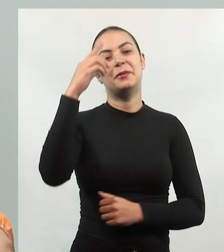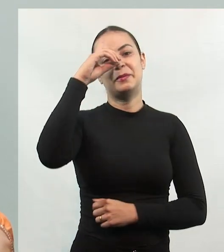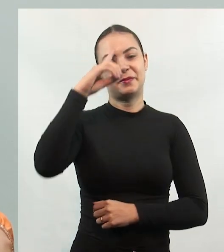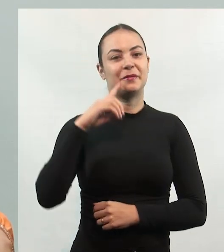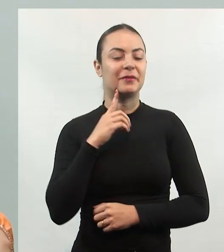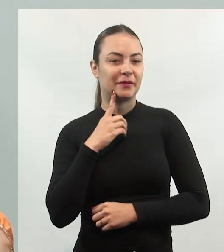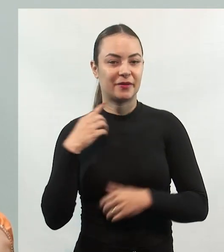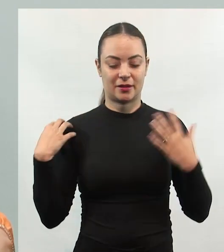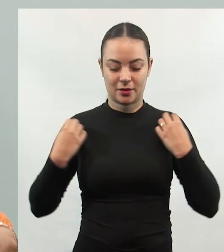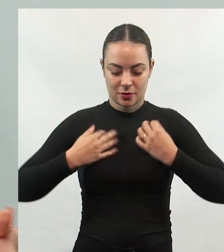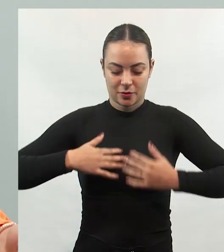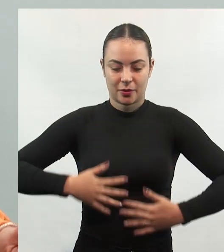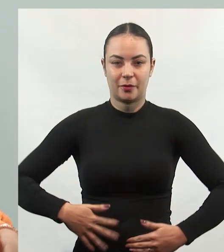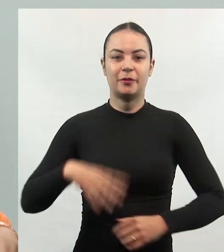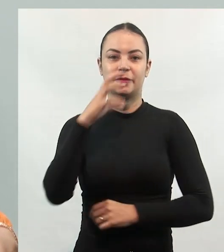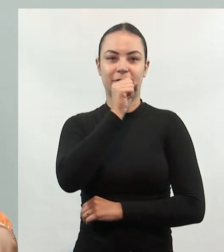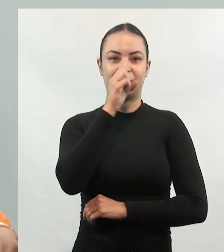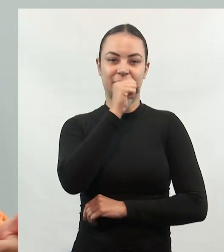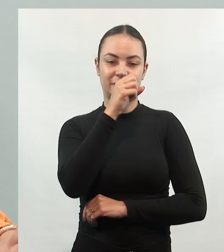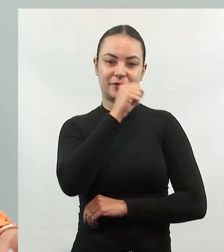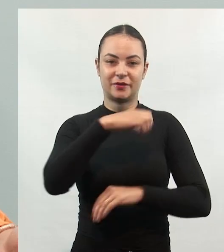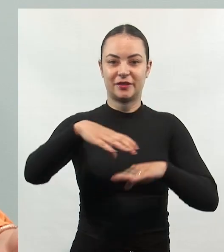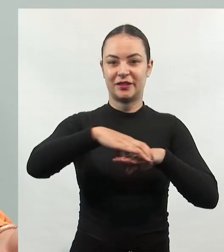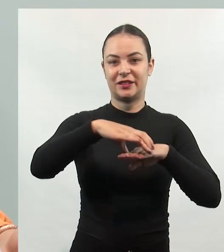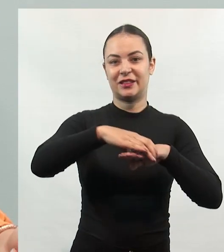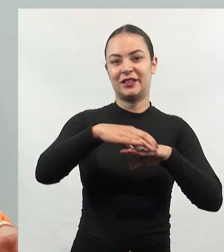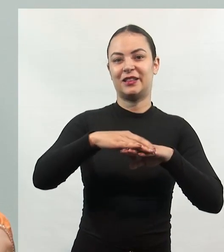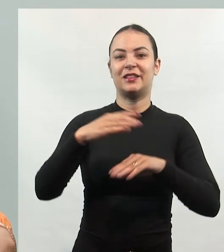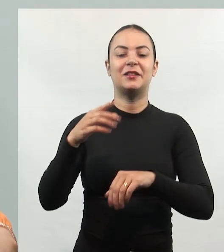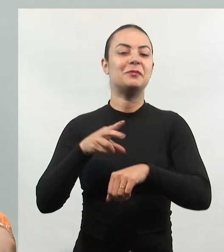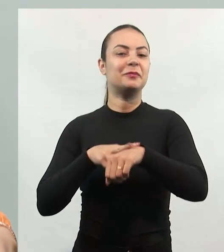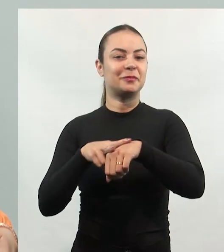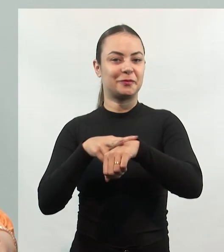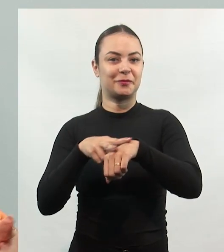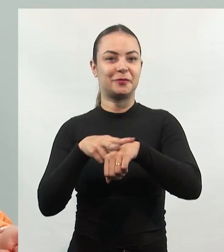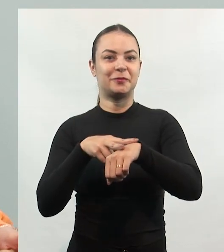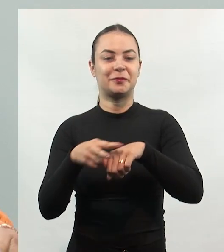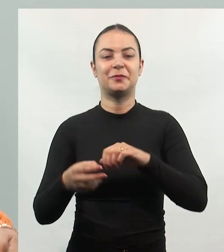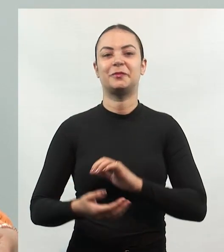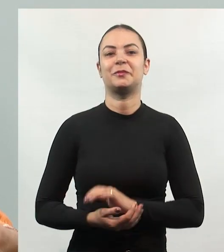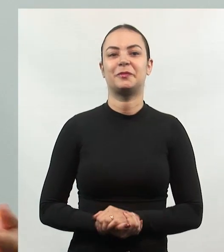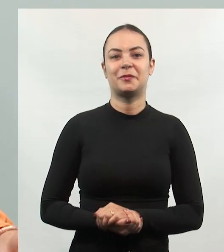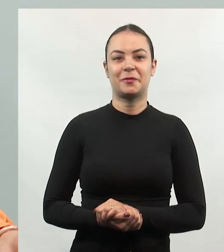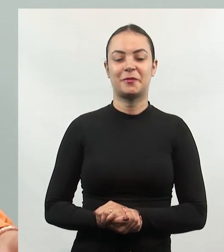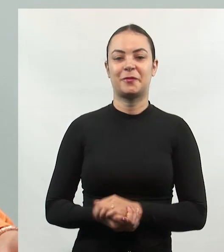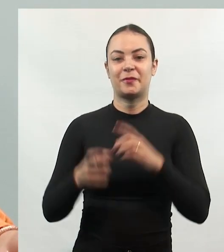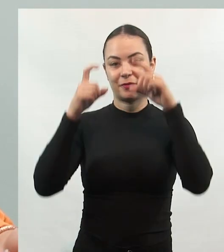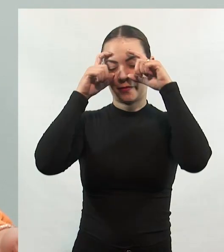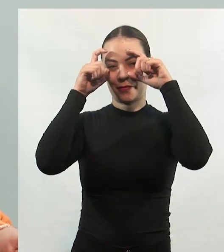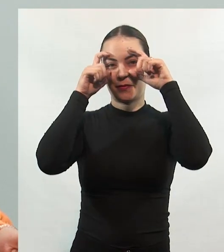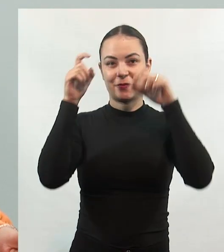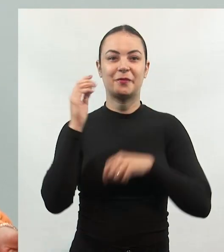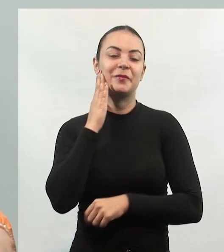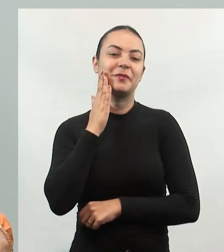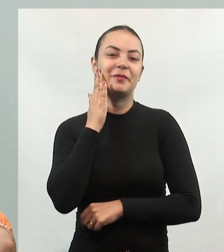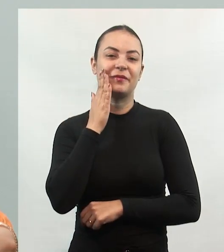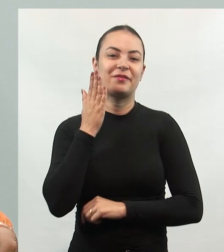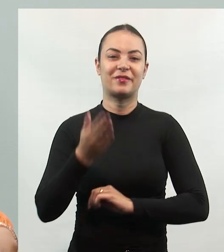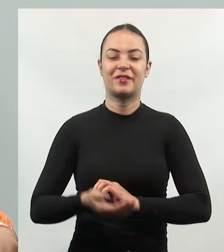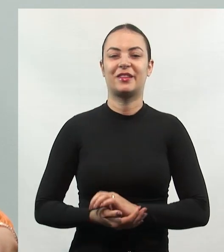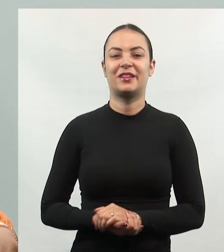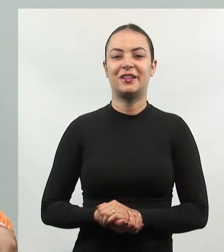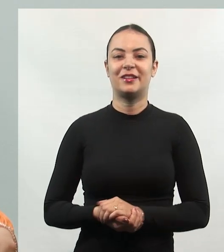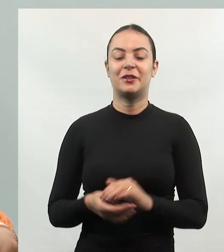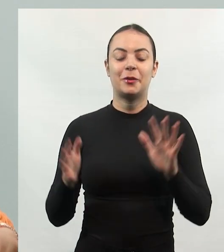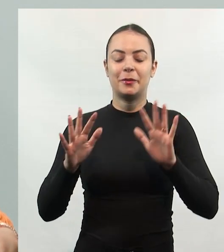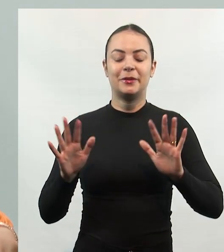muito emocionada ao ouvir o início da Eline, né, com essa live com as ex-alunas do Carmela Dutra.